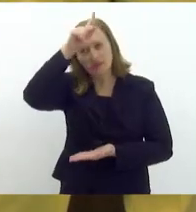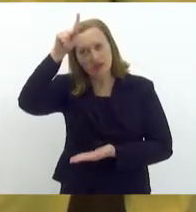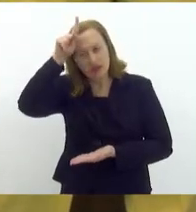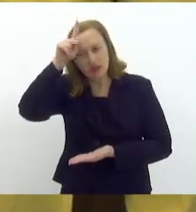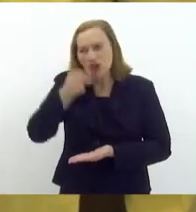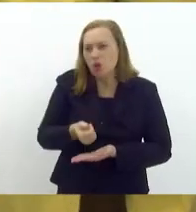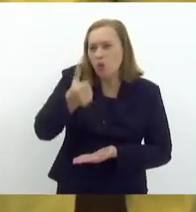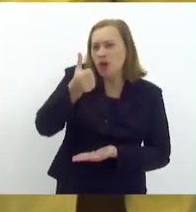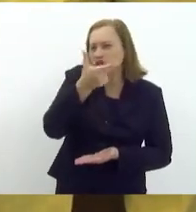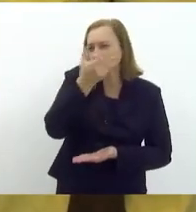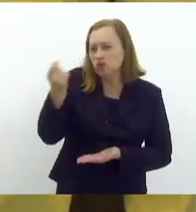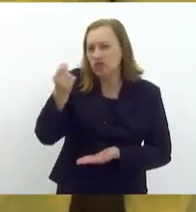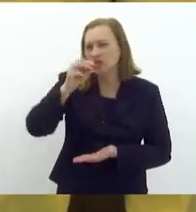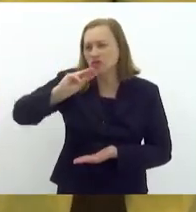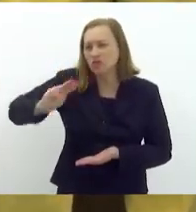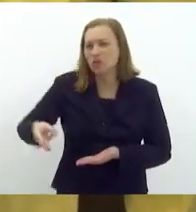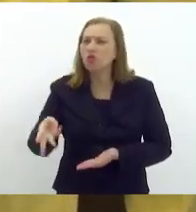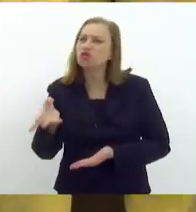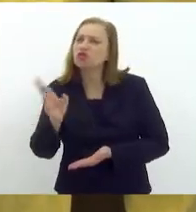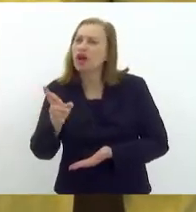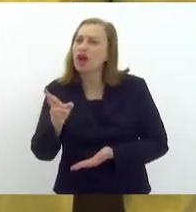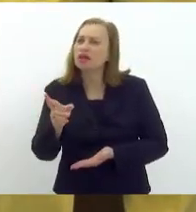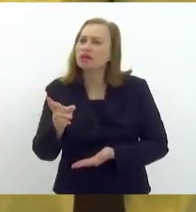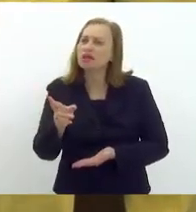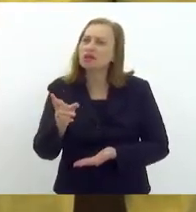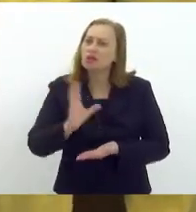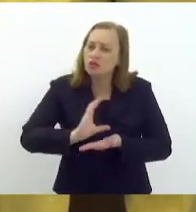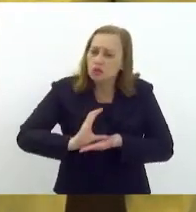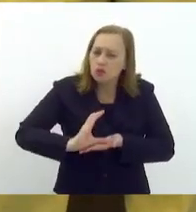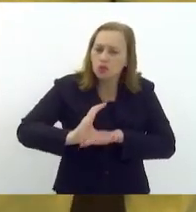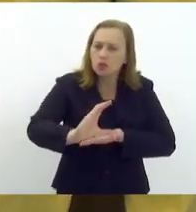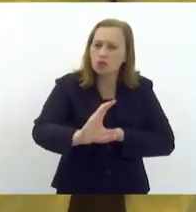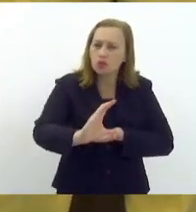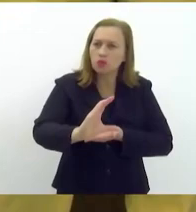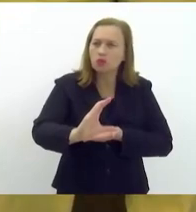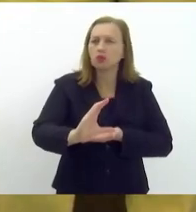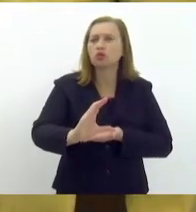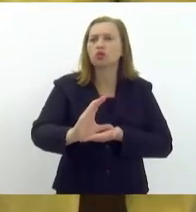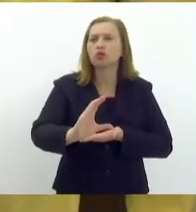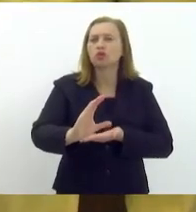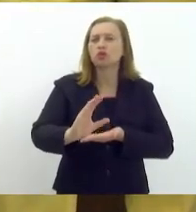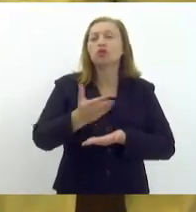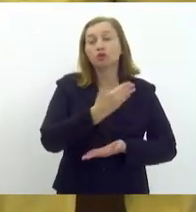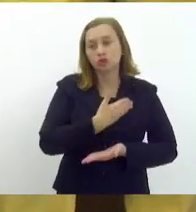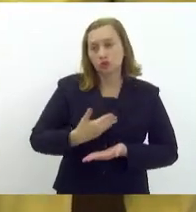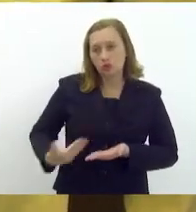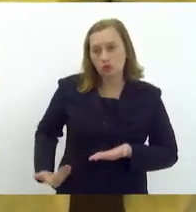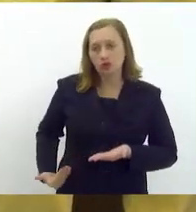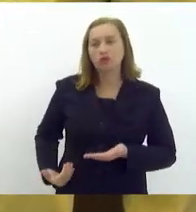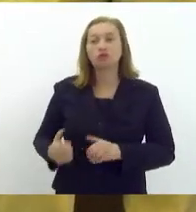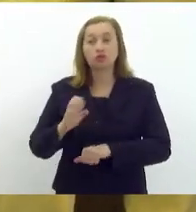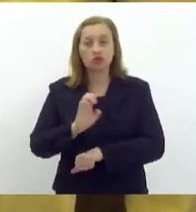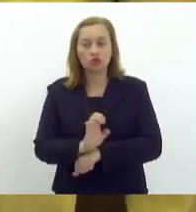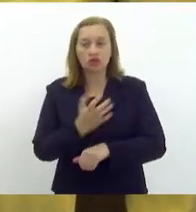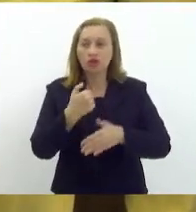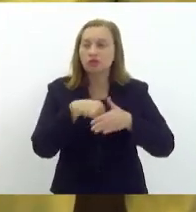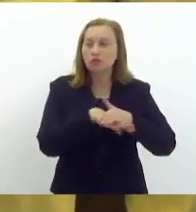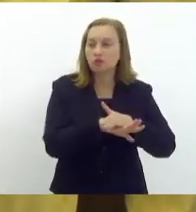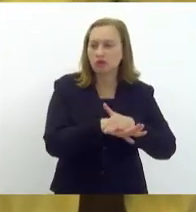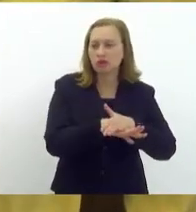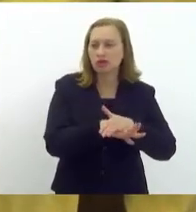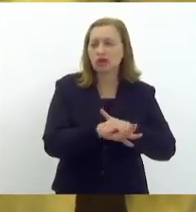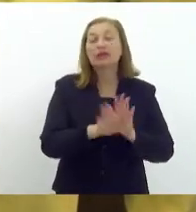quase 200 milhões de reais que estão indo direto para os cofres do Governo do Estado e isso